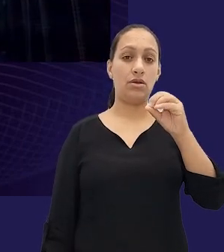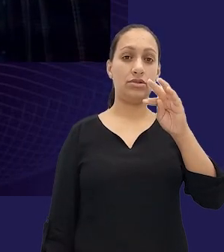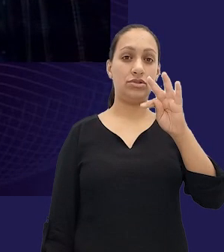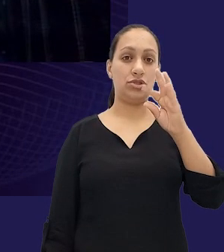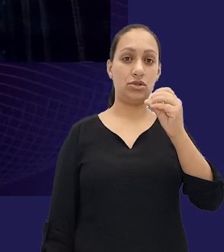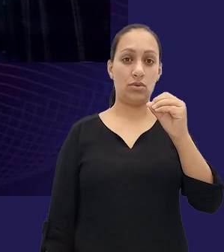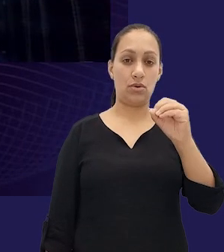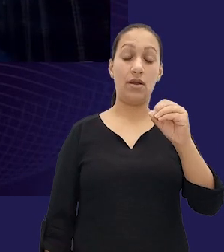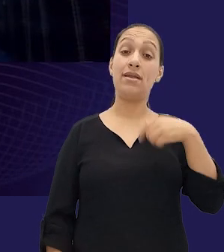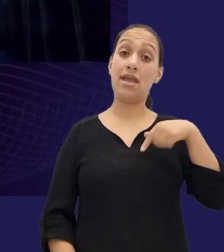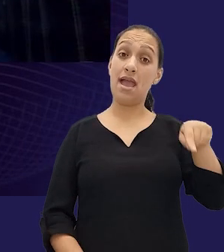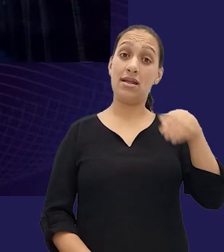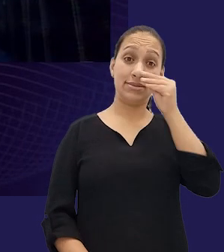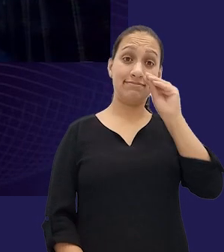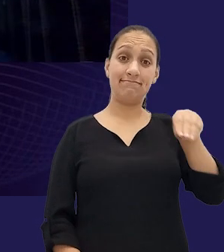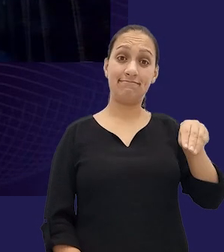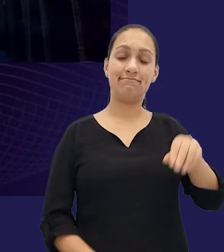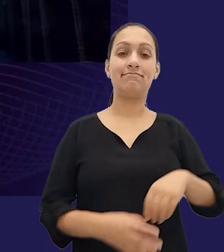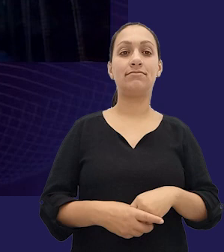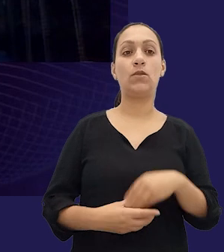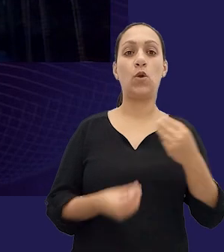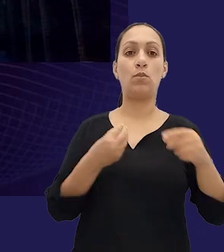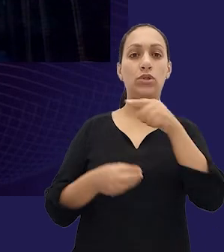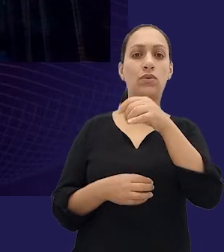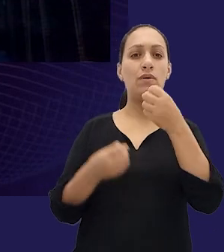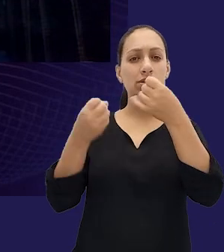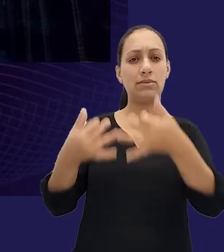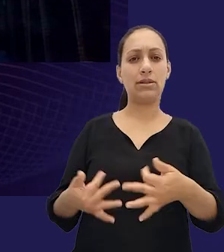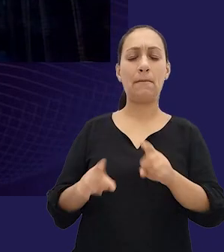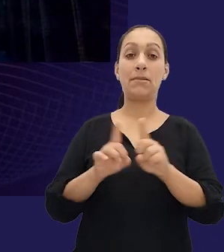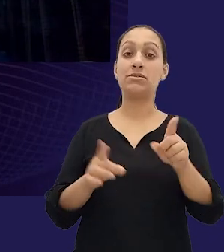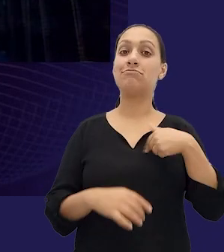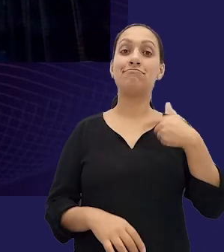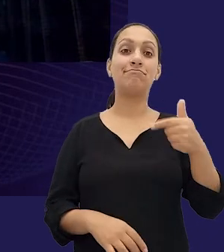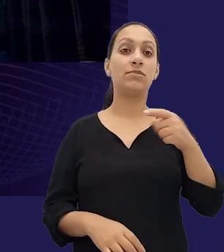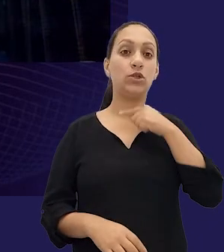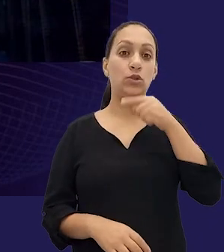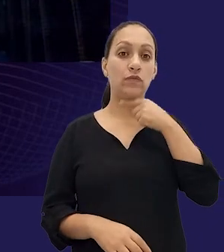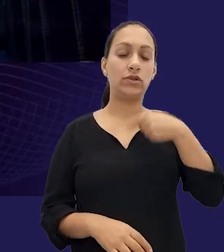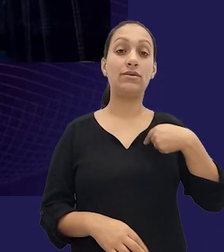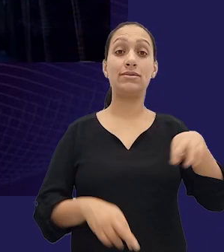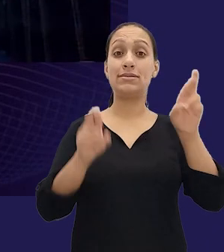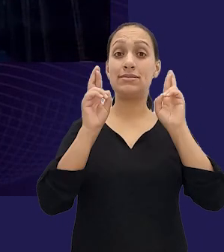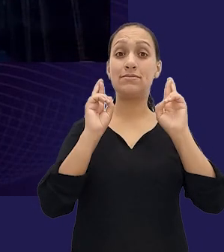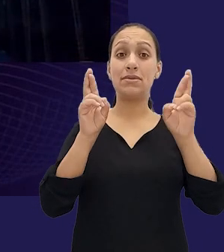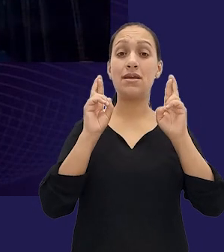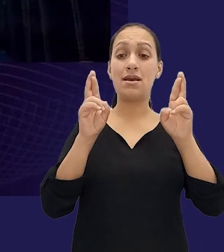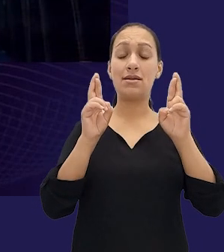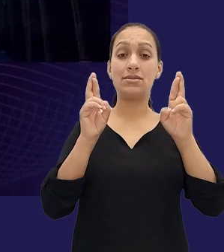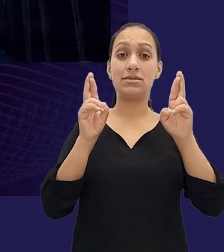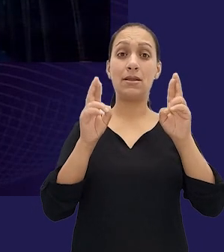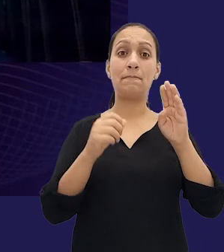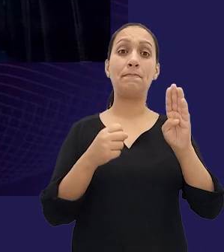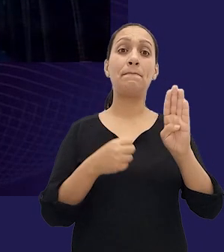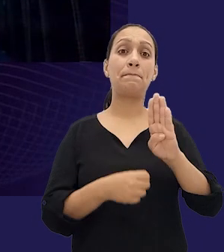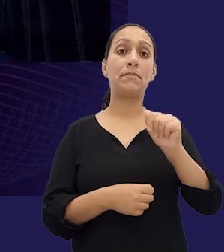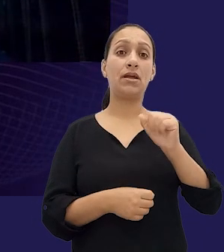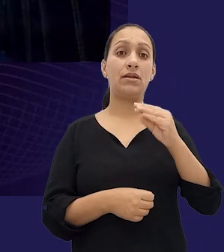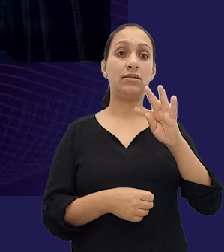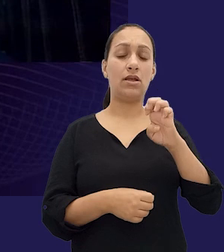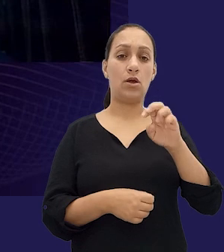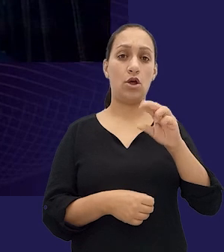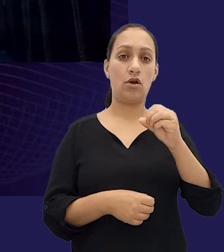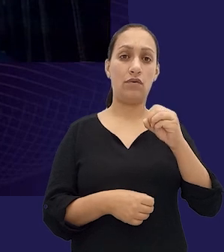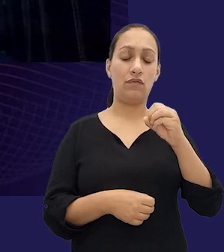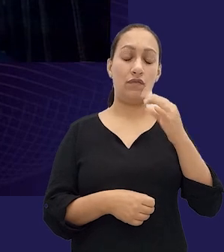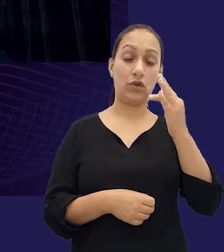como tu disseste. E eu não tenho dúvidas, eu também tenho muita esperança nos bacteriófagos, porque eles têm